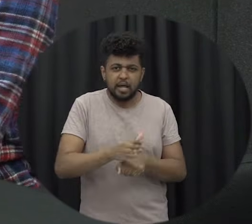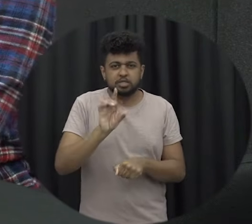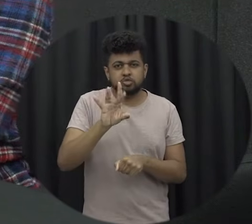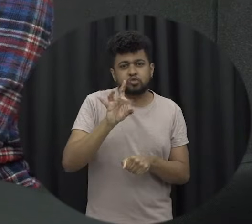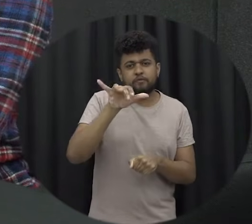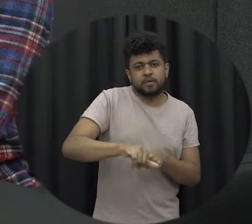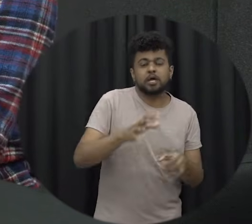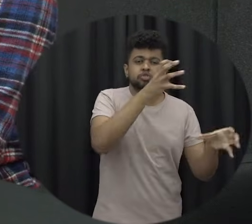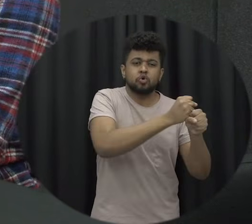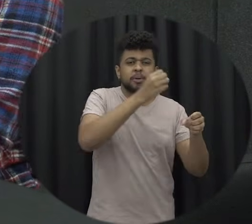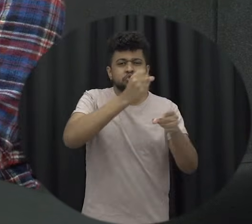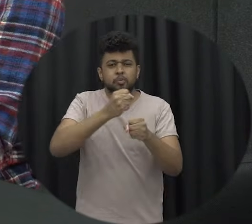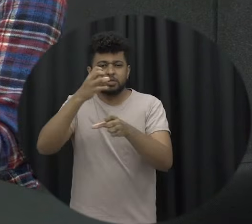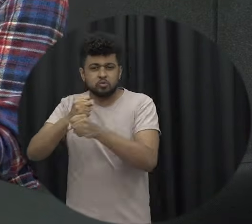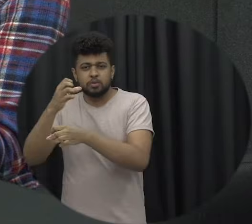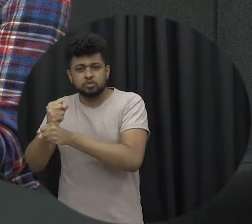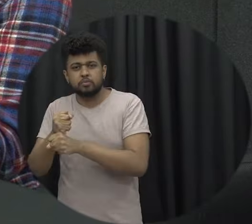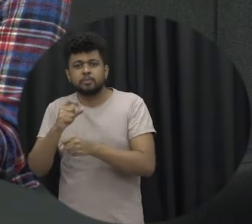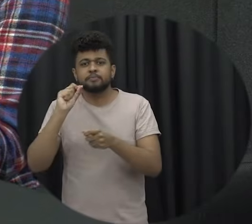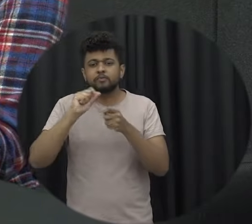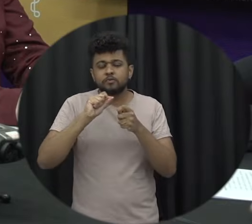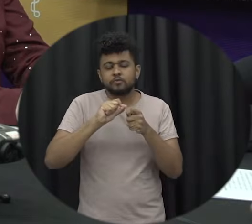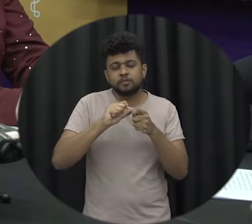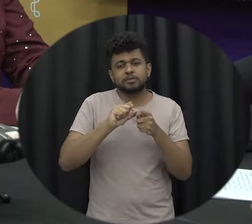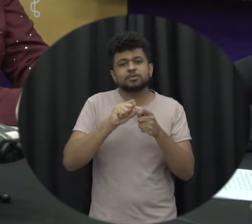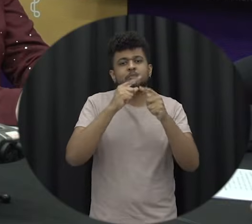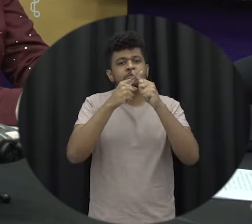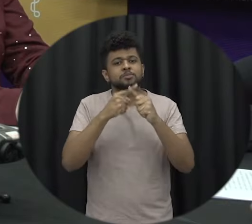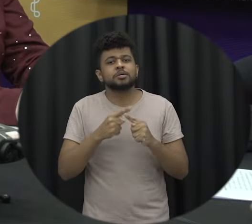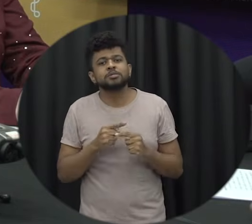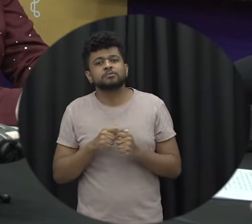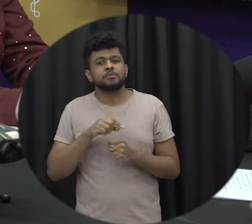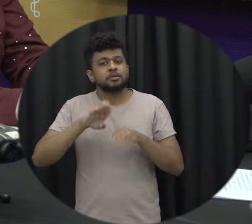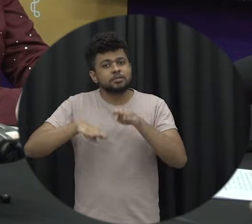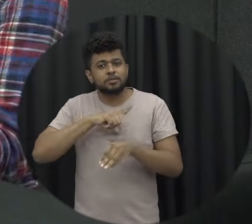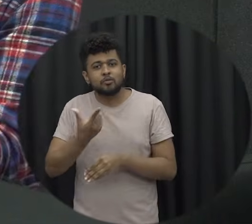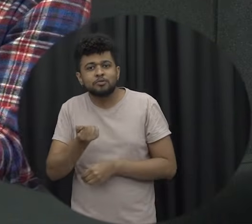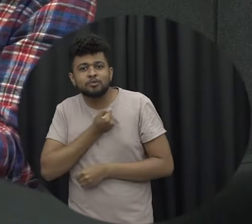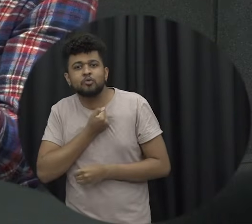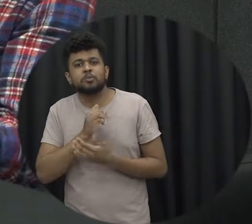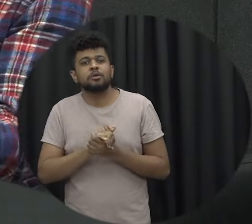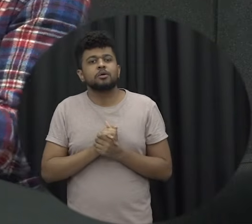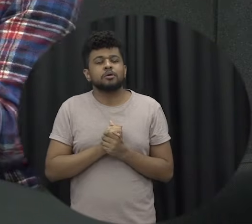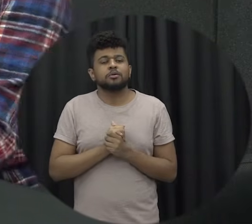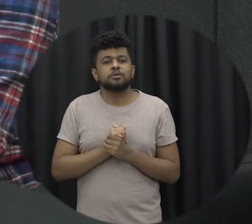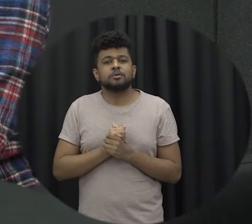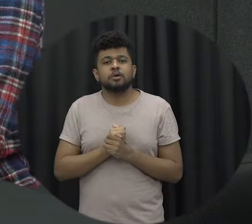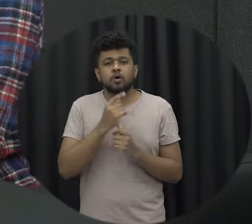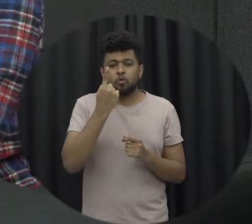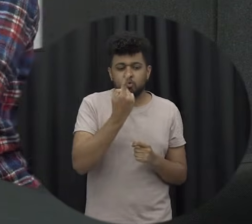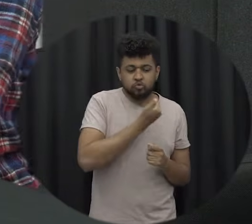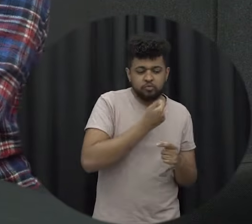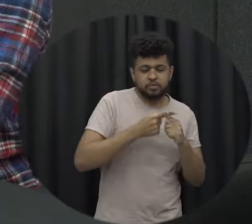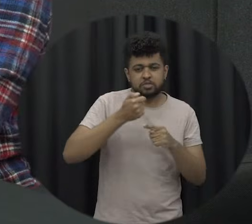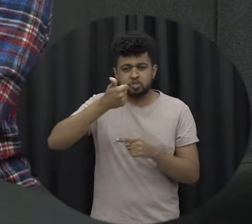para fazer a multiplicação. Então, se eles queriam um número vezes 12, eles iam ficar duplicando até chegar no